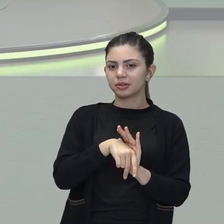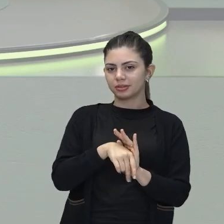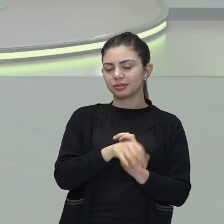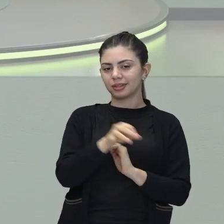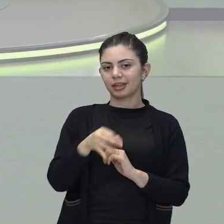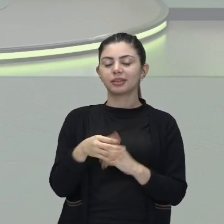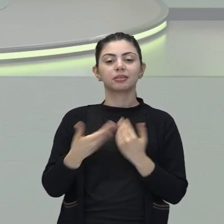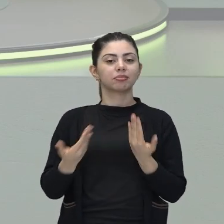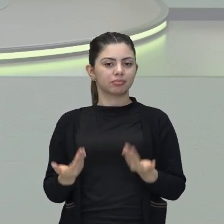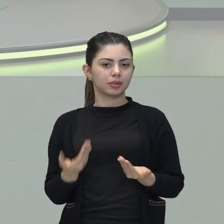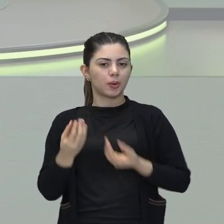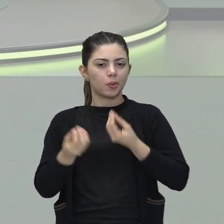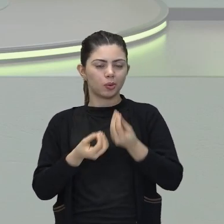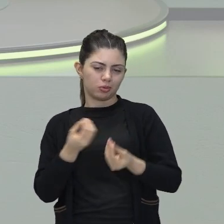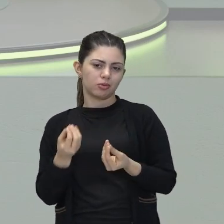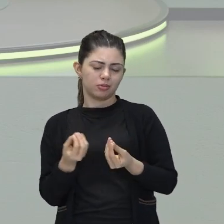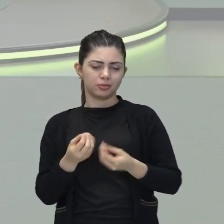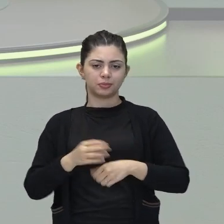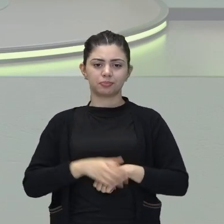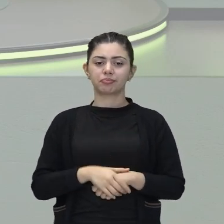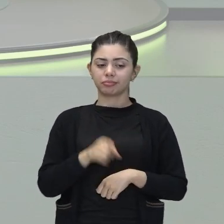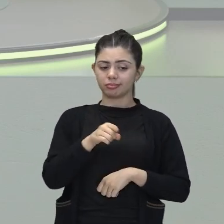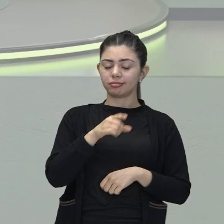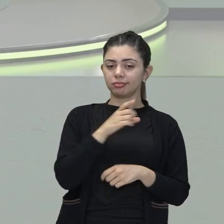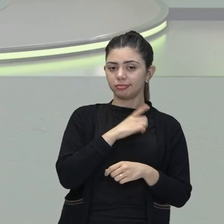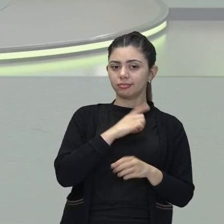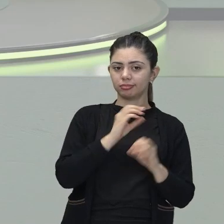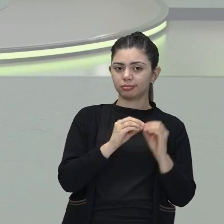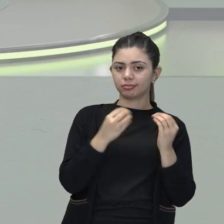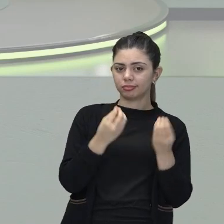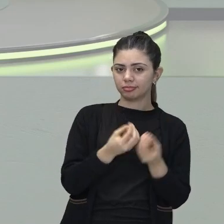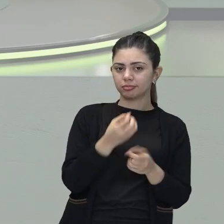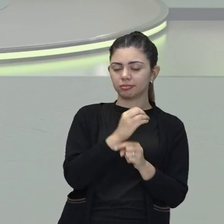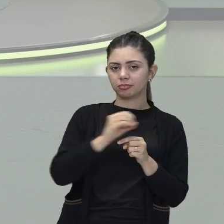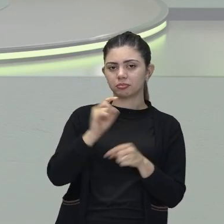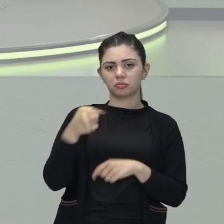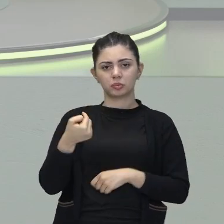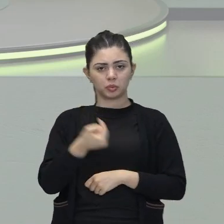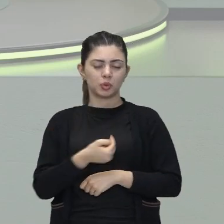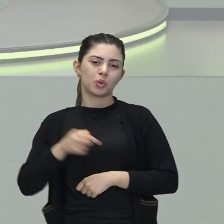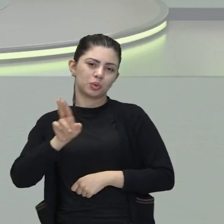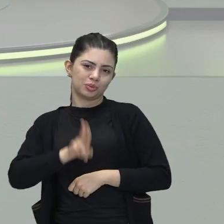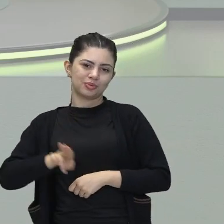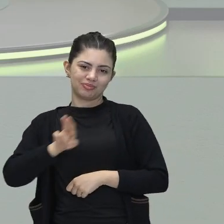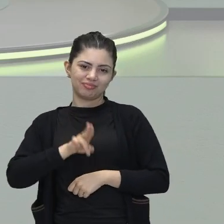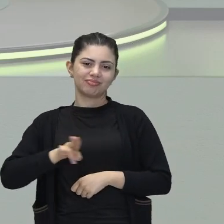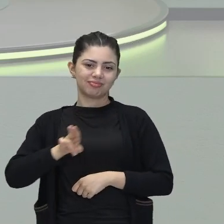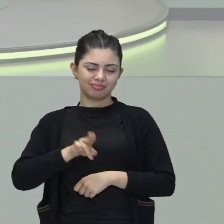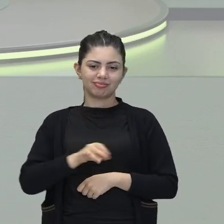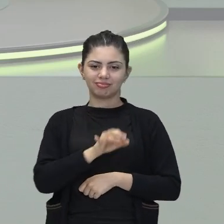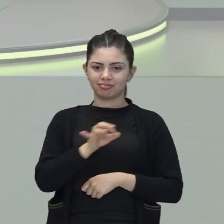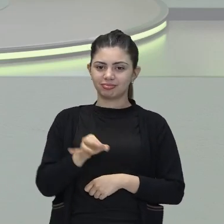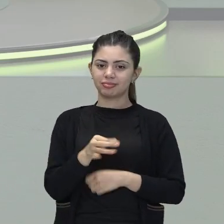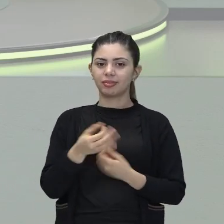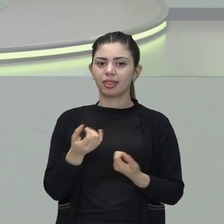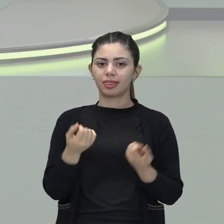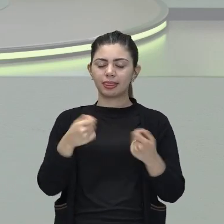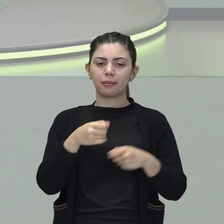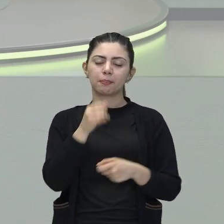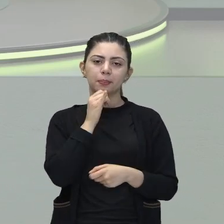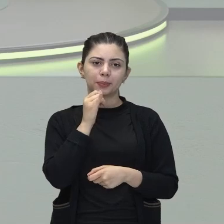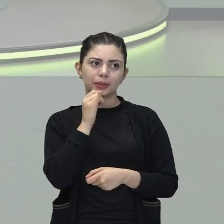E além desse composto aqui, que é bastante utilizado como antidetonante da gasolina, né, para impedir